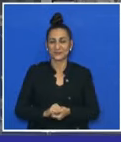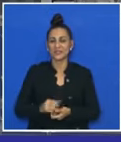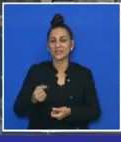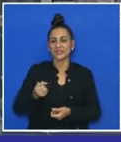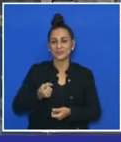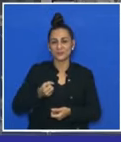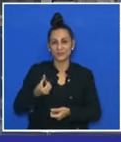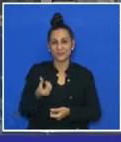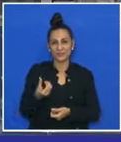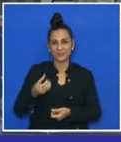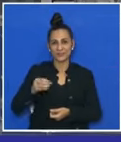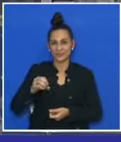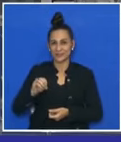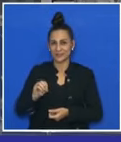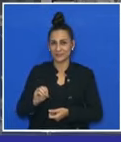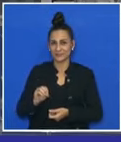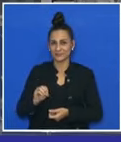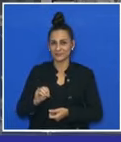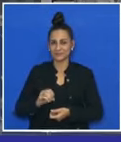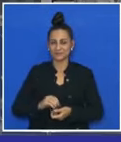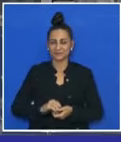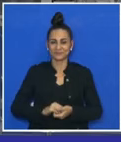Número 60.